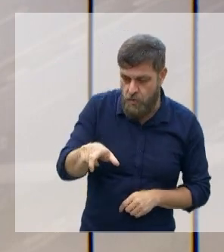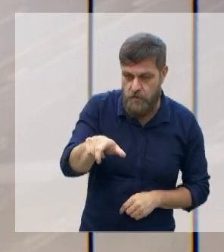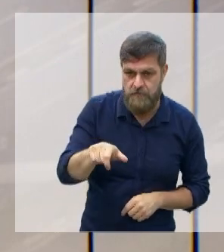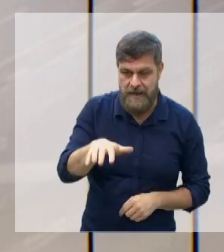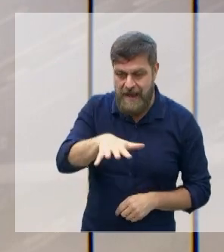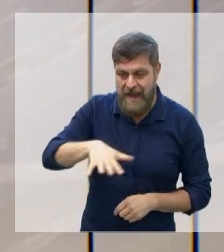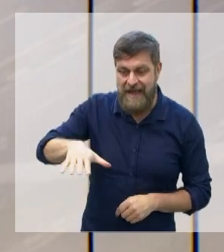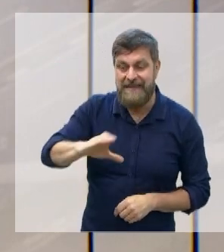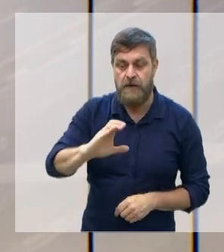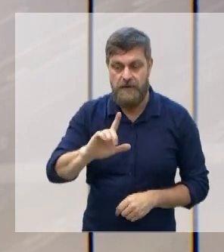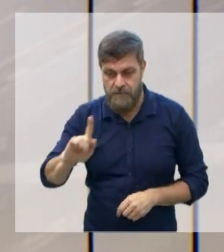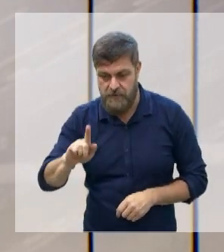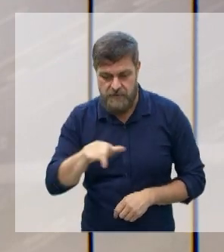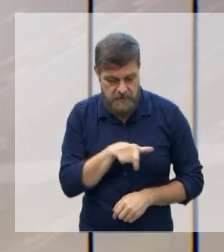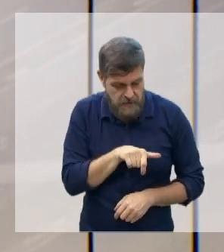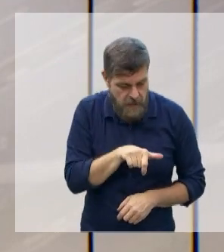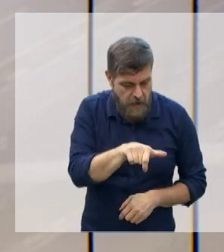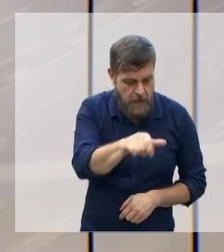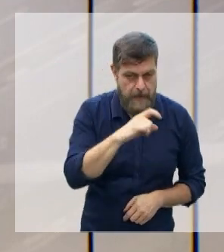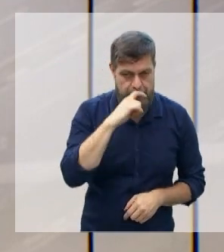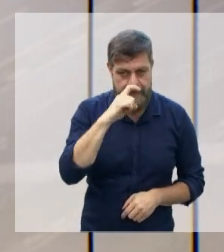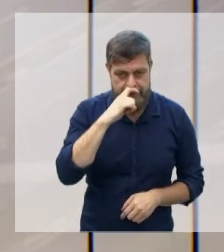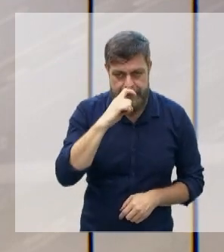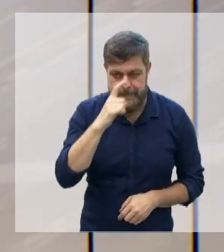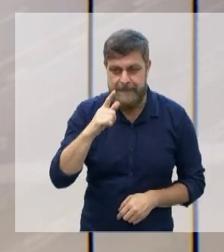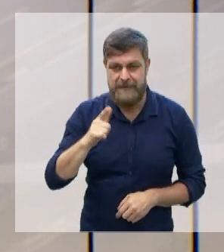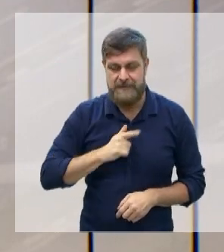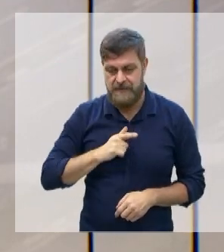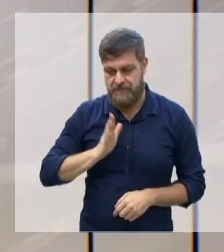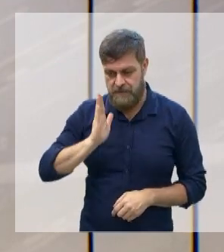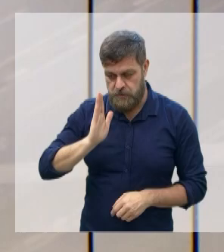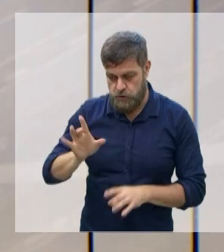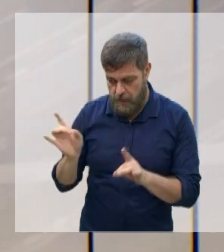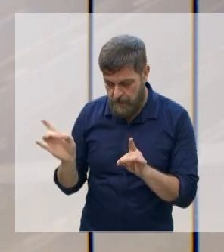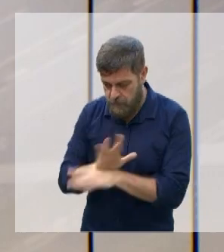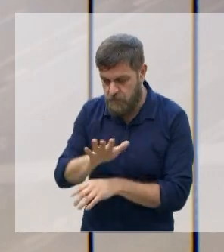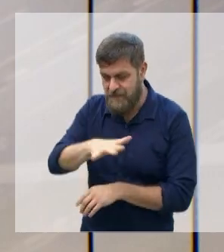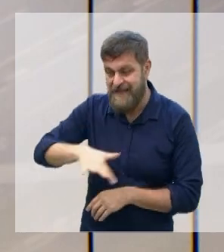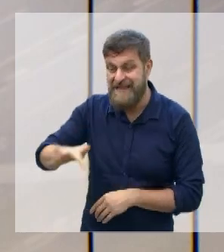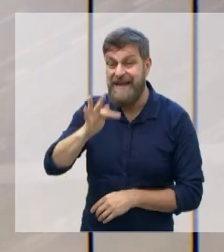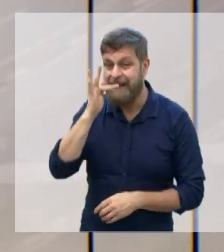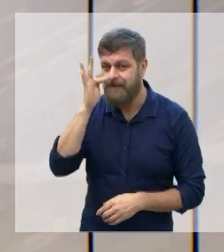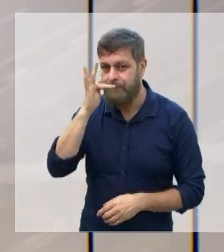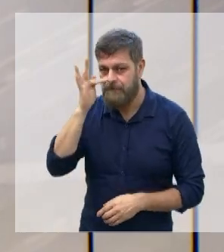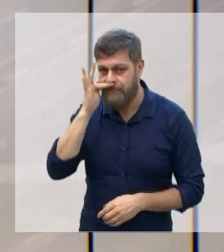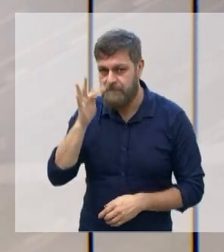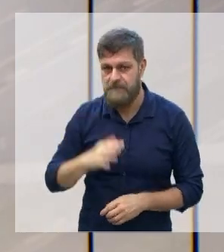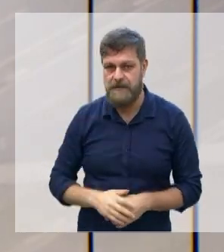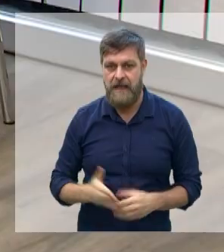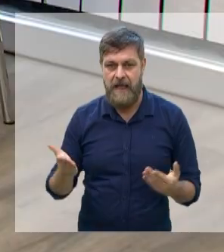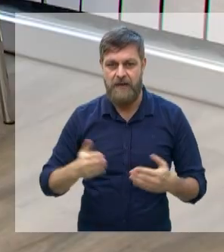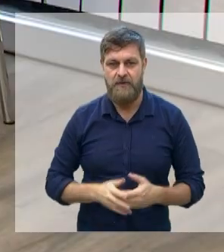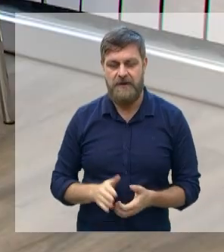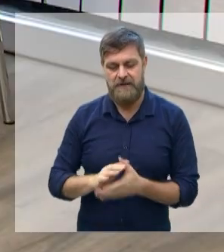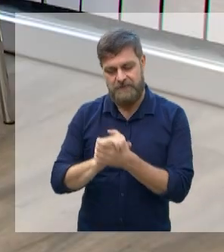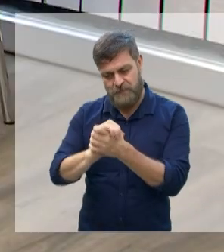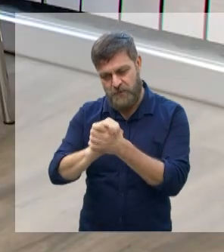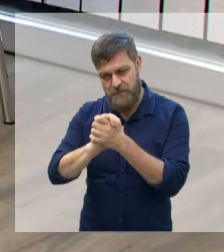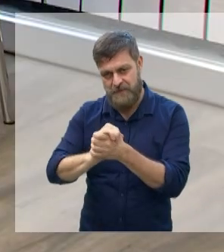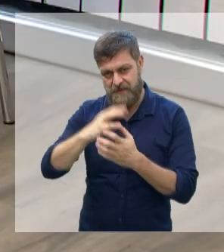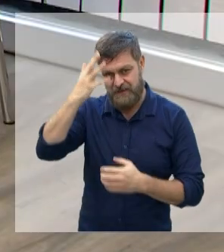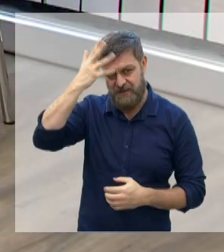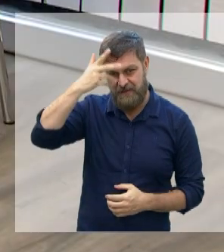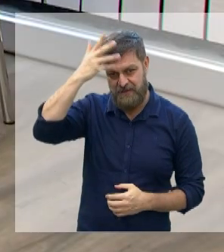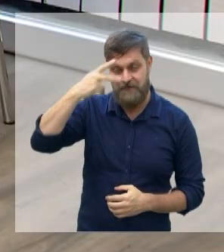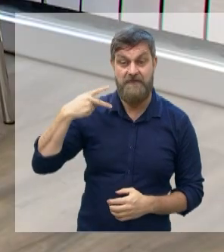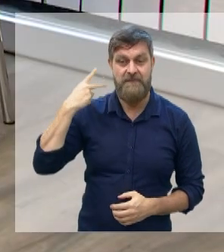distrito do campo grande do ouro verde a gente teve aqui ali aquela entrega ali na região do florence mas agora a gente vai dar as boas vindas para o vereador rodrigo